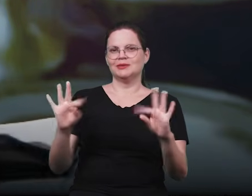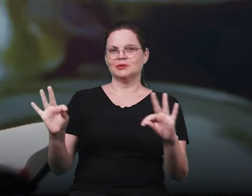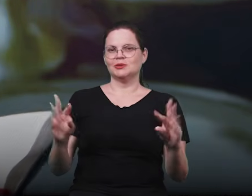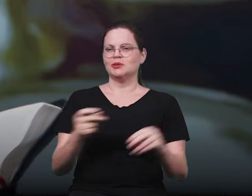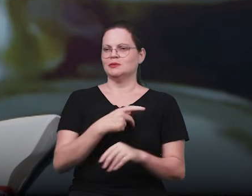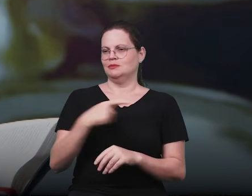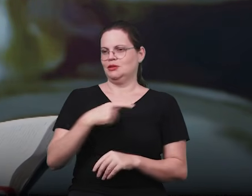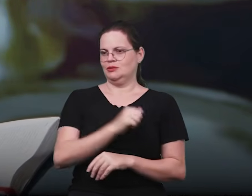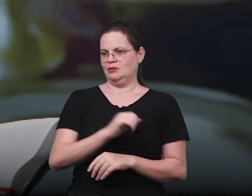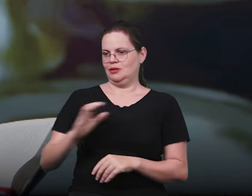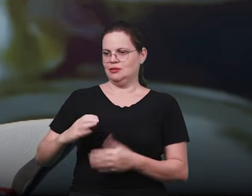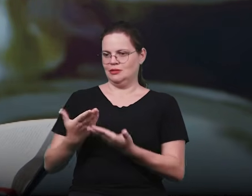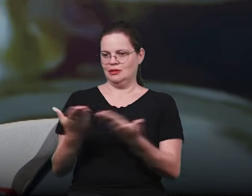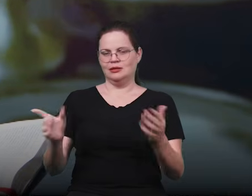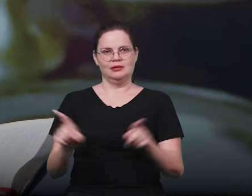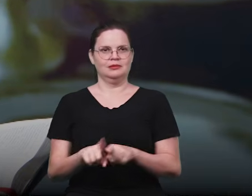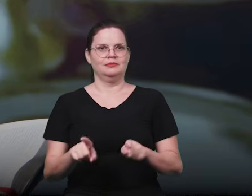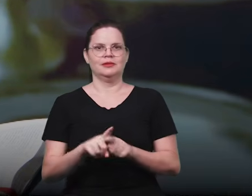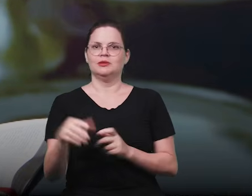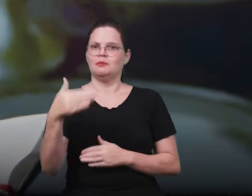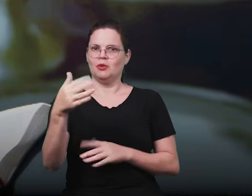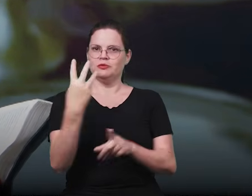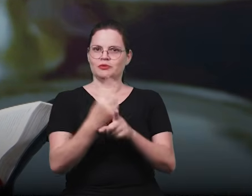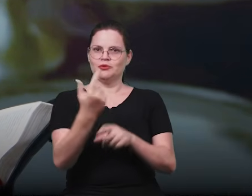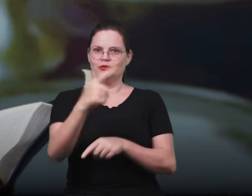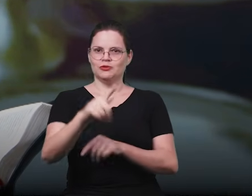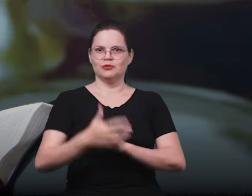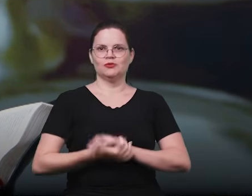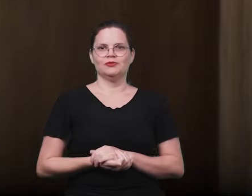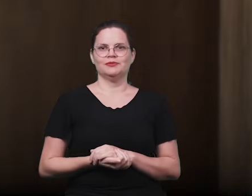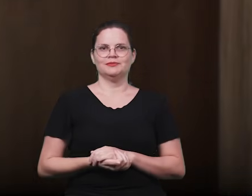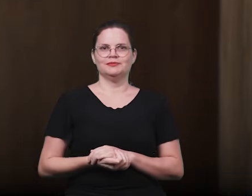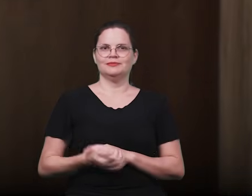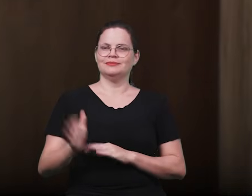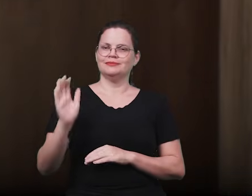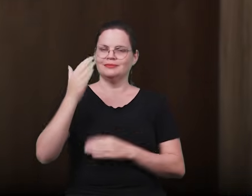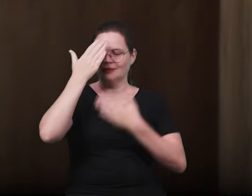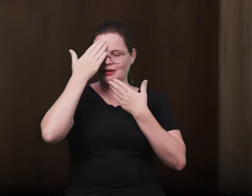Senhor, pastor Antônio Carlos. Nos vemos no próximo programa.